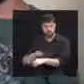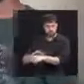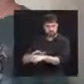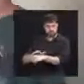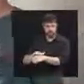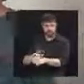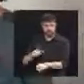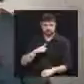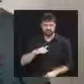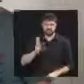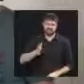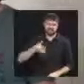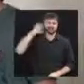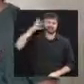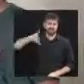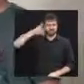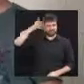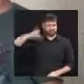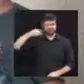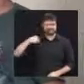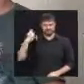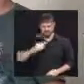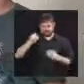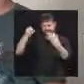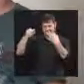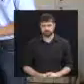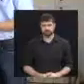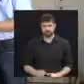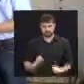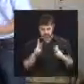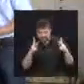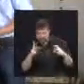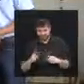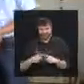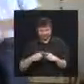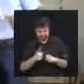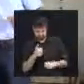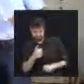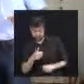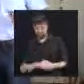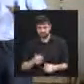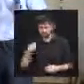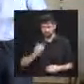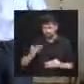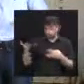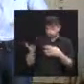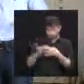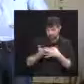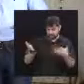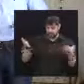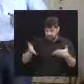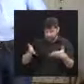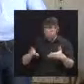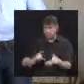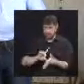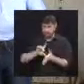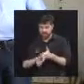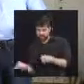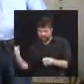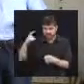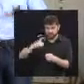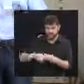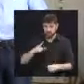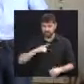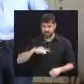mais uma outra sessão para a gente falar sobre isso. Ok, doutor. Olha só, nós vamos para um rápido intervalo e no próximo